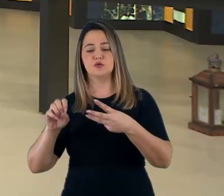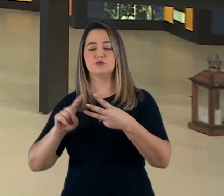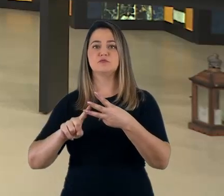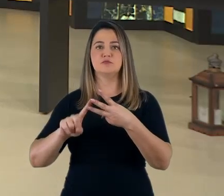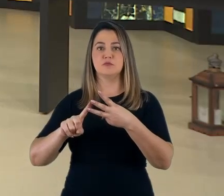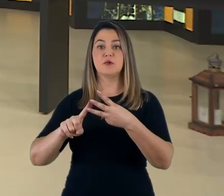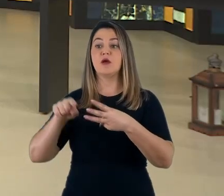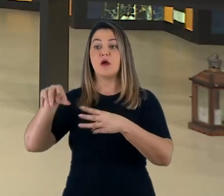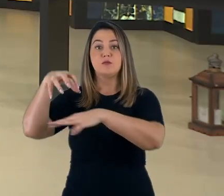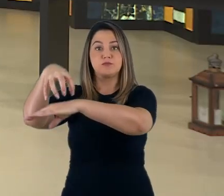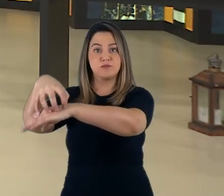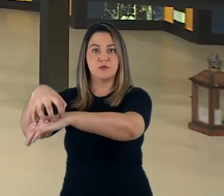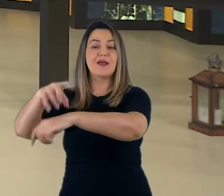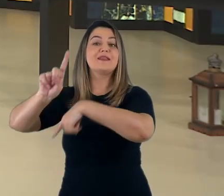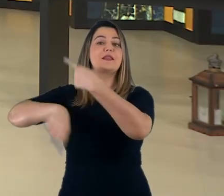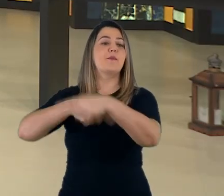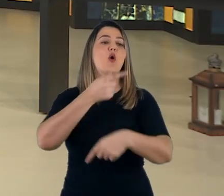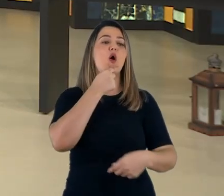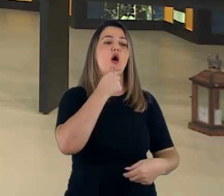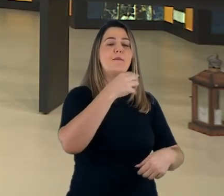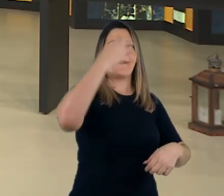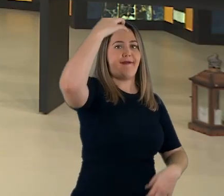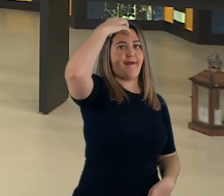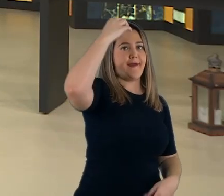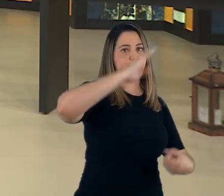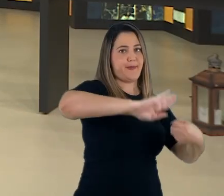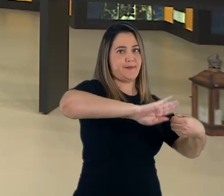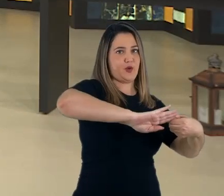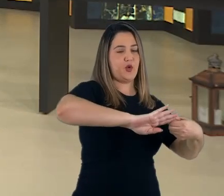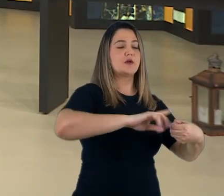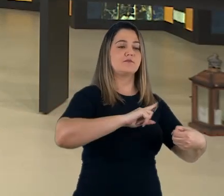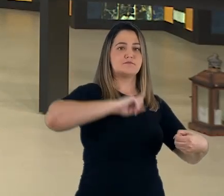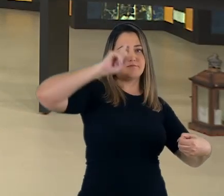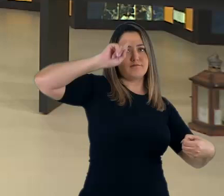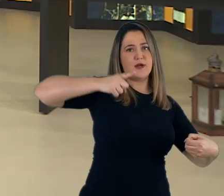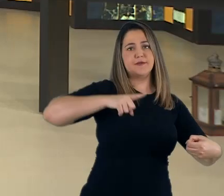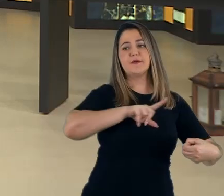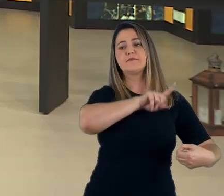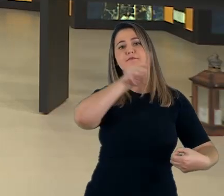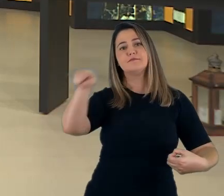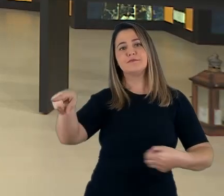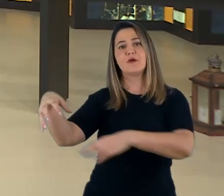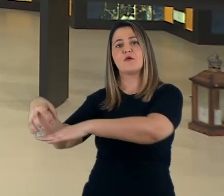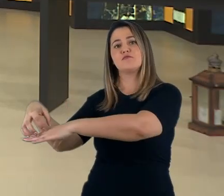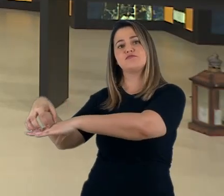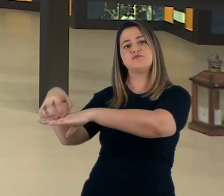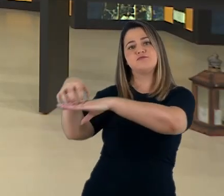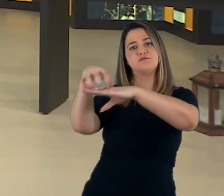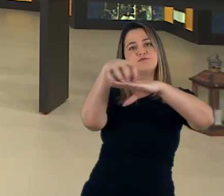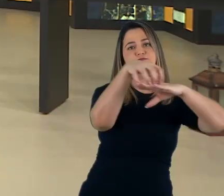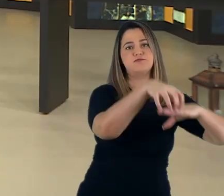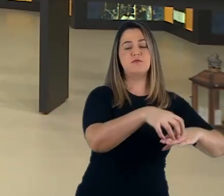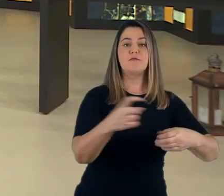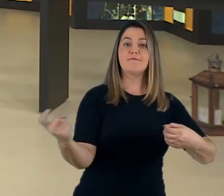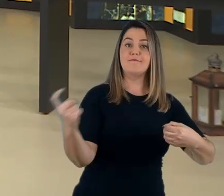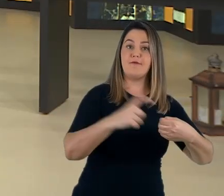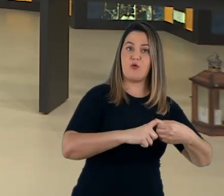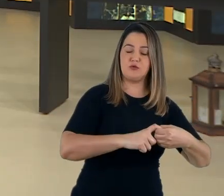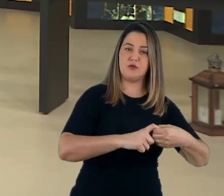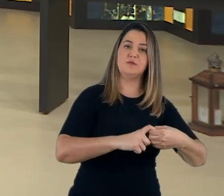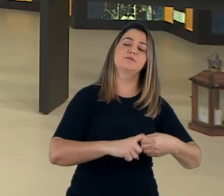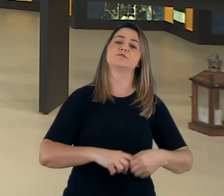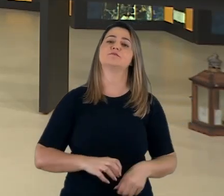seu retorno às mãos de um rei babilônico que seria muito forte. Alguns pensam que essa versão final